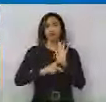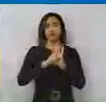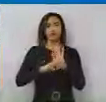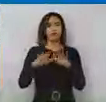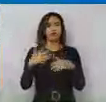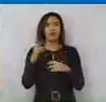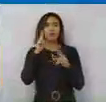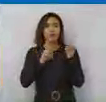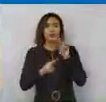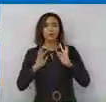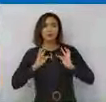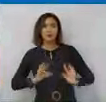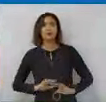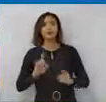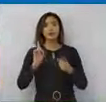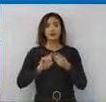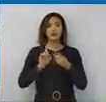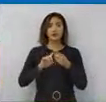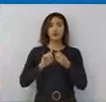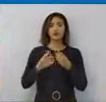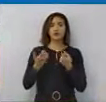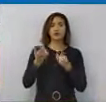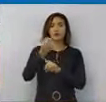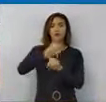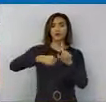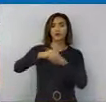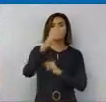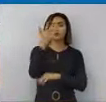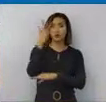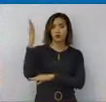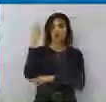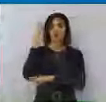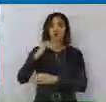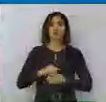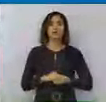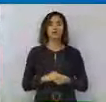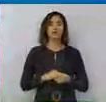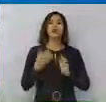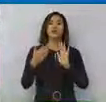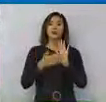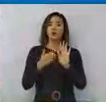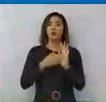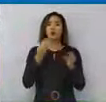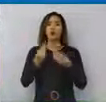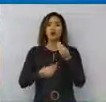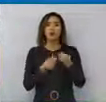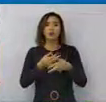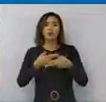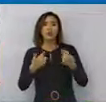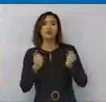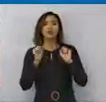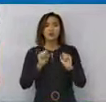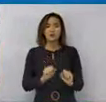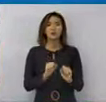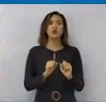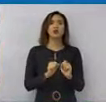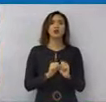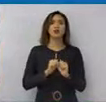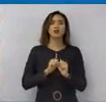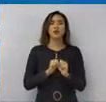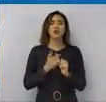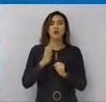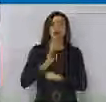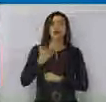ponto de vista técnico quanto do ponto de vista socioambiental, e propor medidas para poder mitigar ou